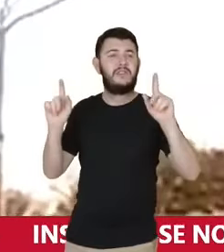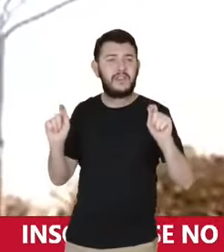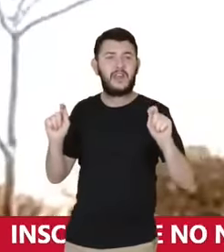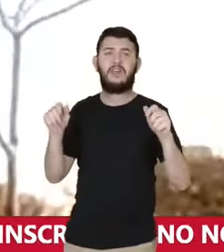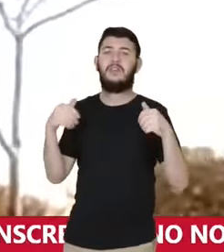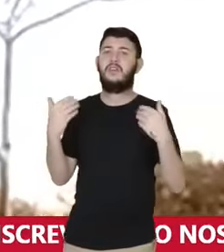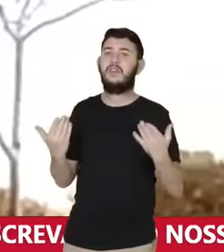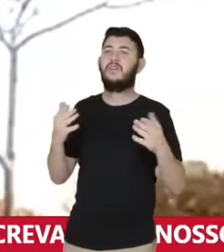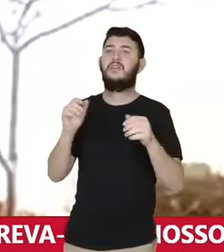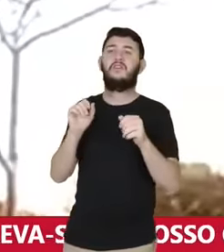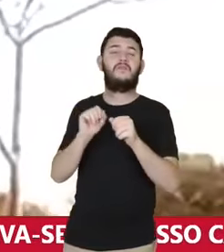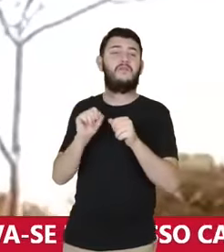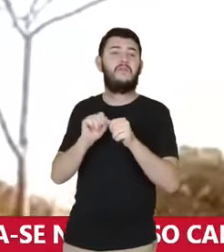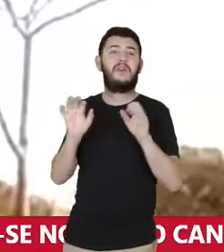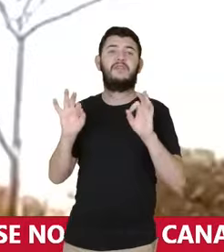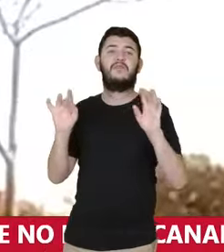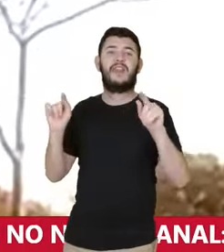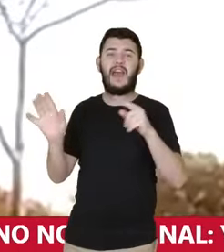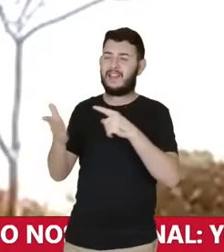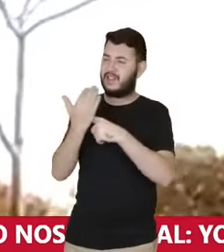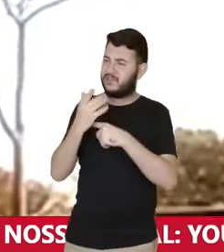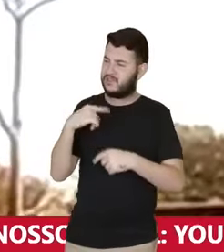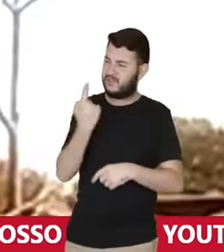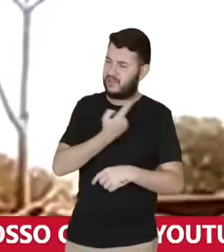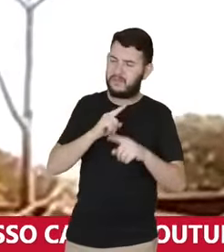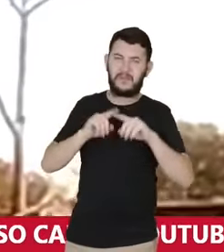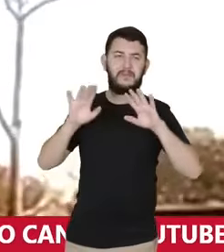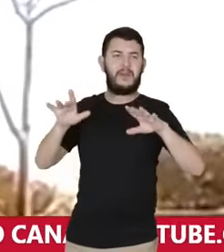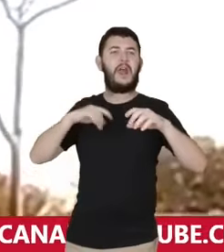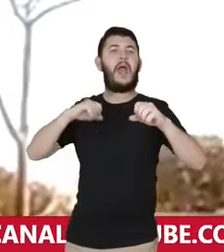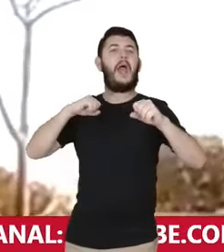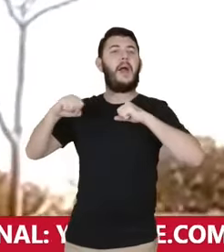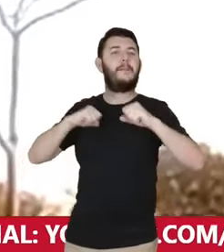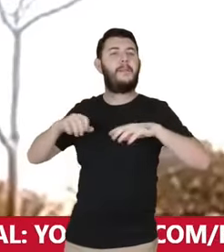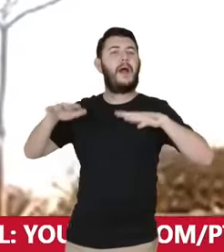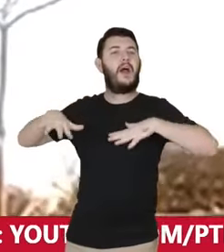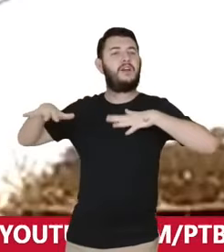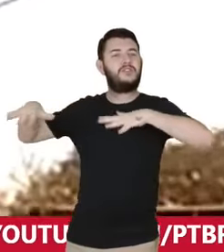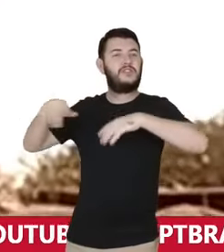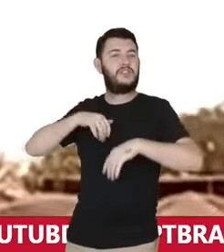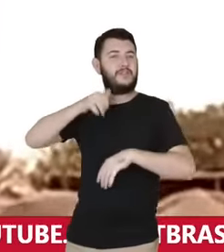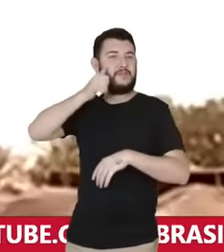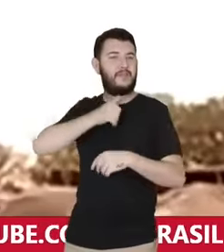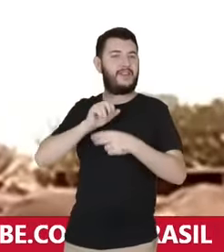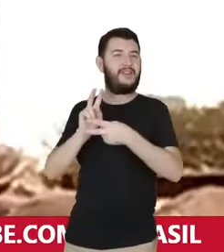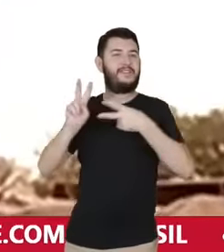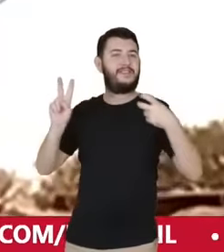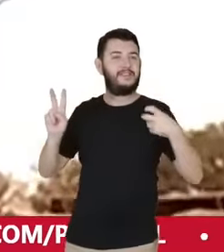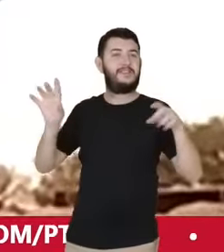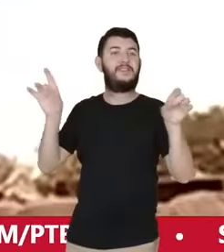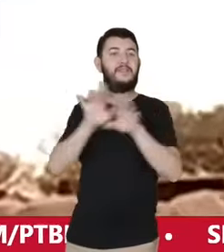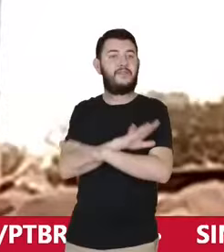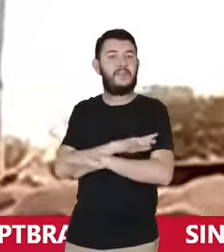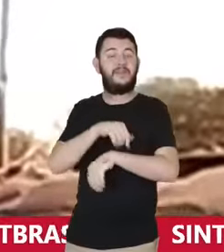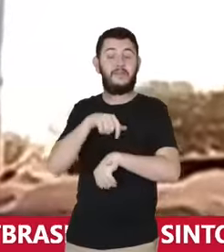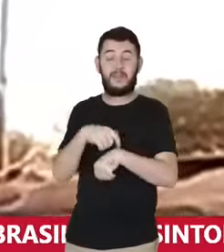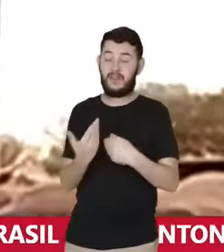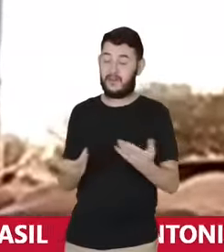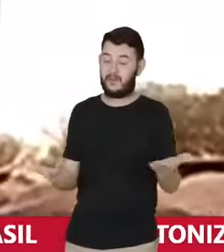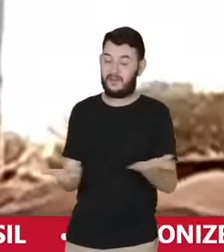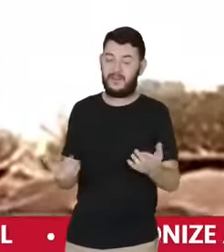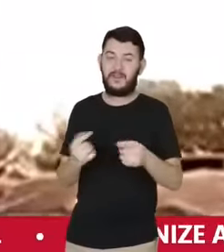nada for feito por nós, né? Então a Marcha das Mulheres Indígenas termina hoje, mas os povos